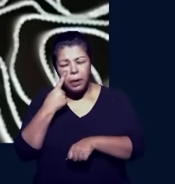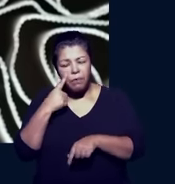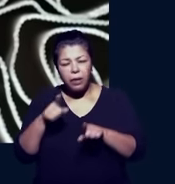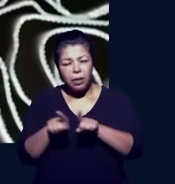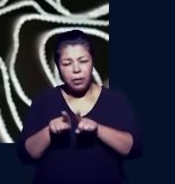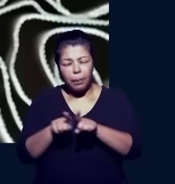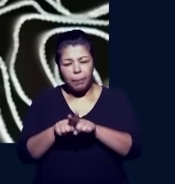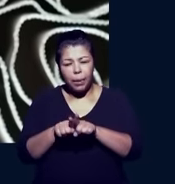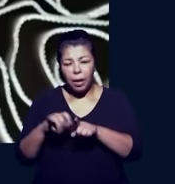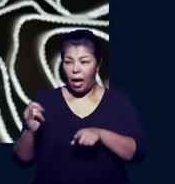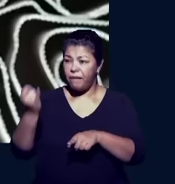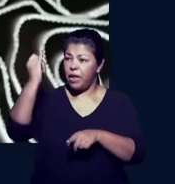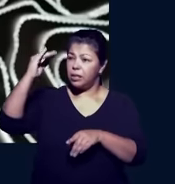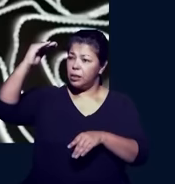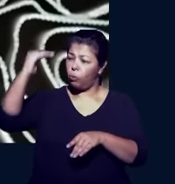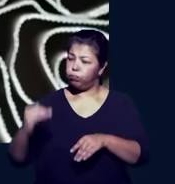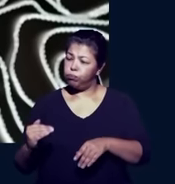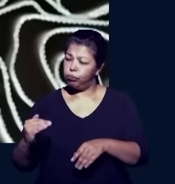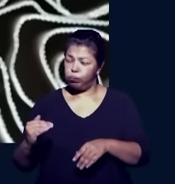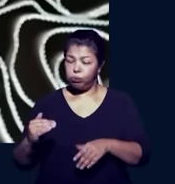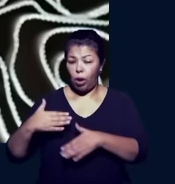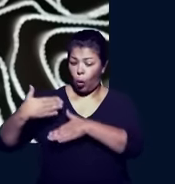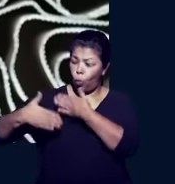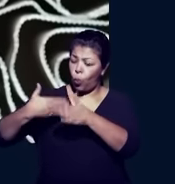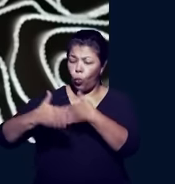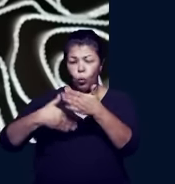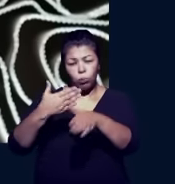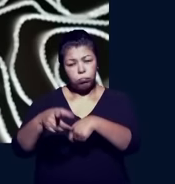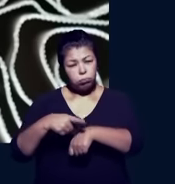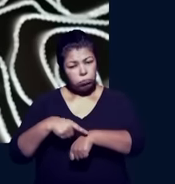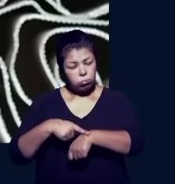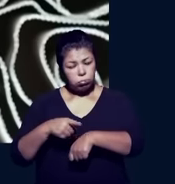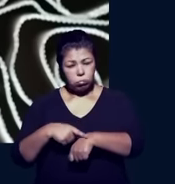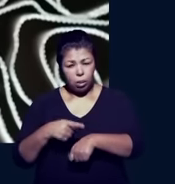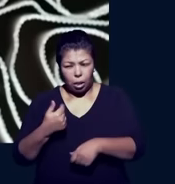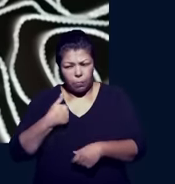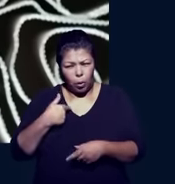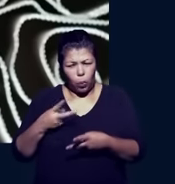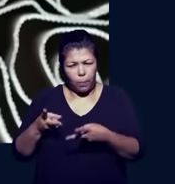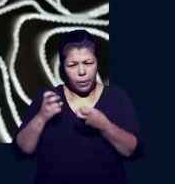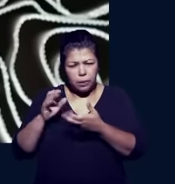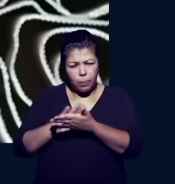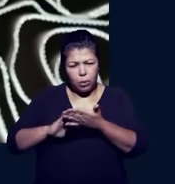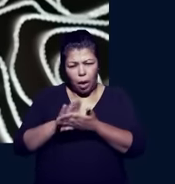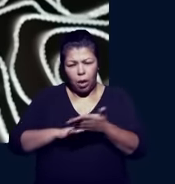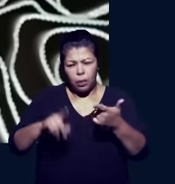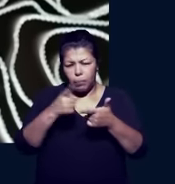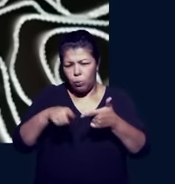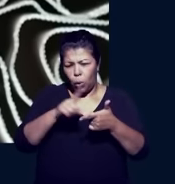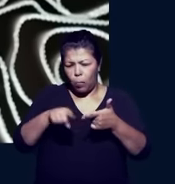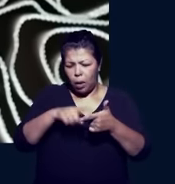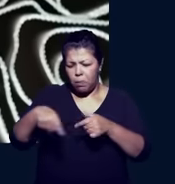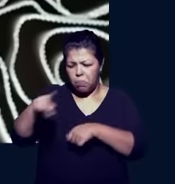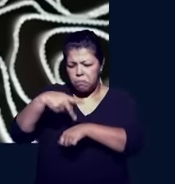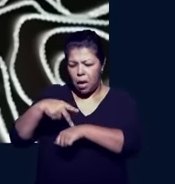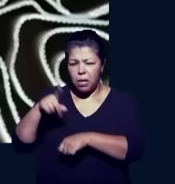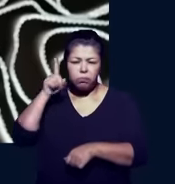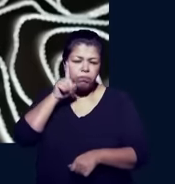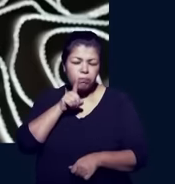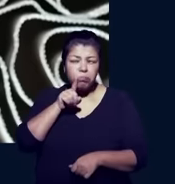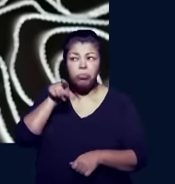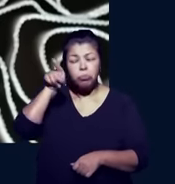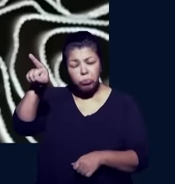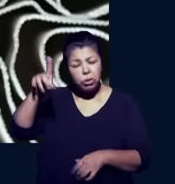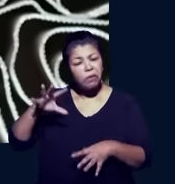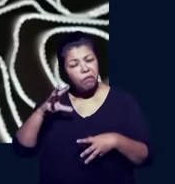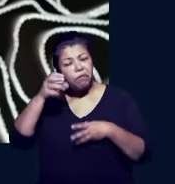desinflação ao longo do tempo eu não vejo problema nenhum economia americana ainda apresenta sinais de força importantes o